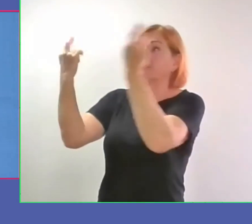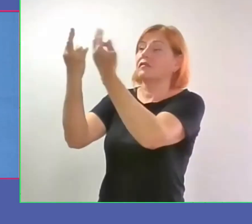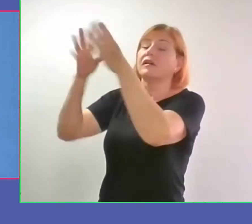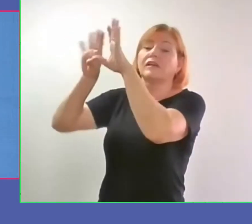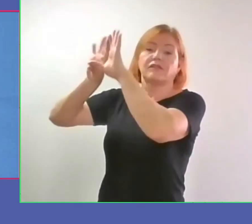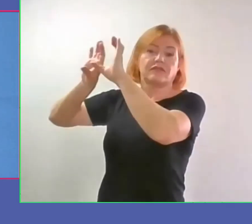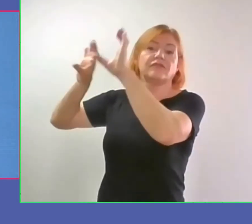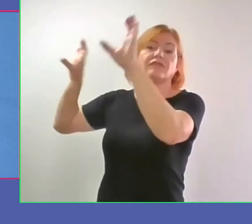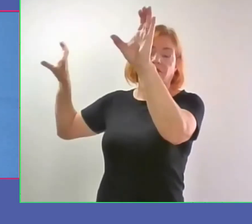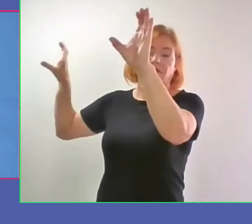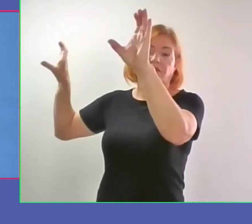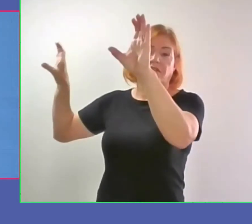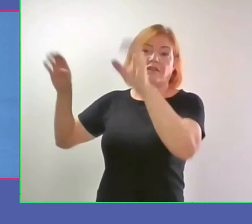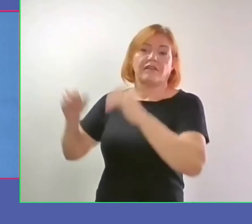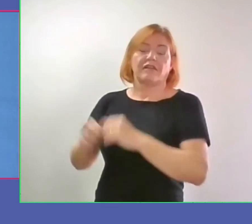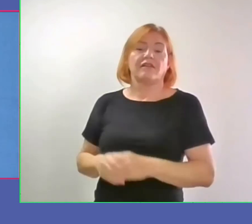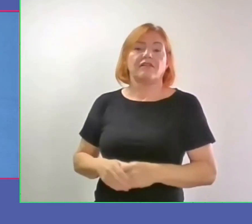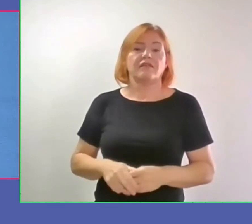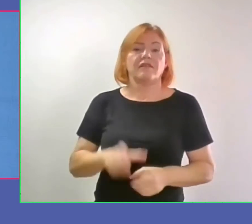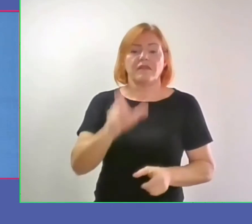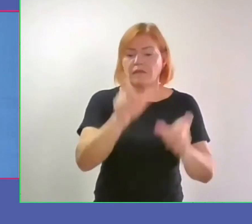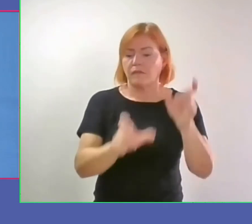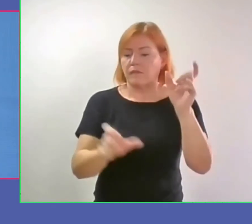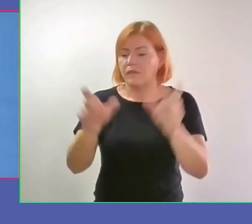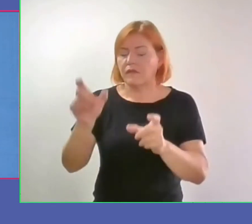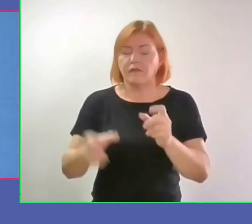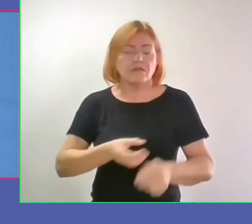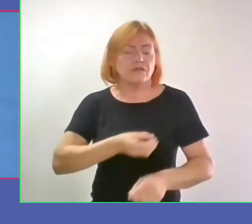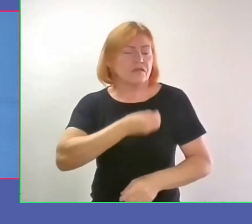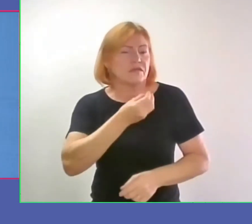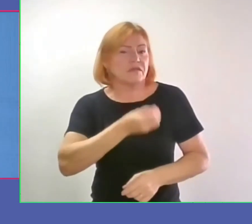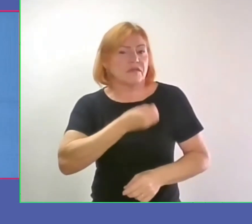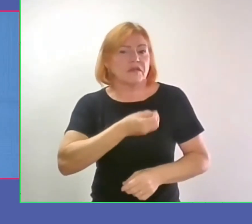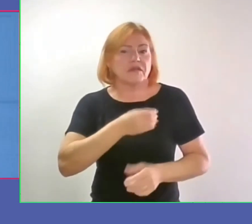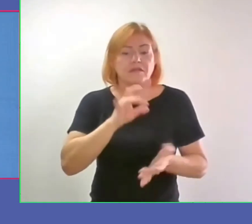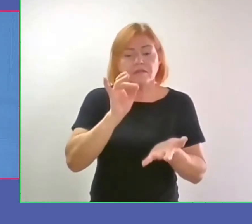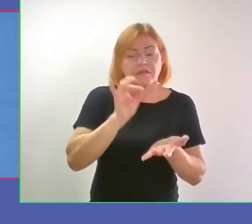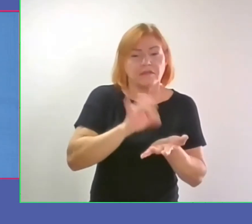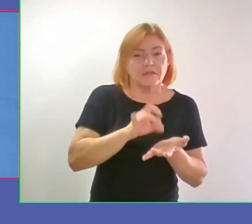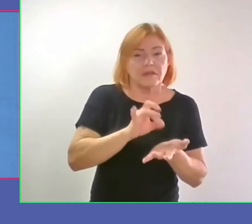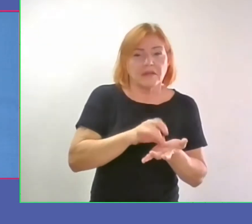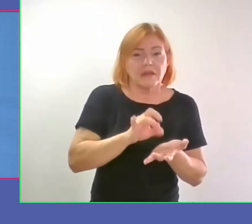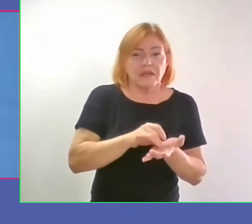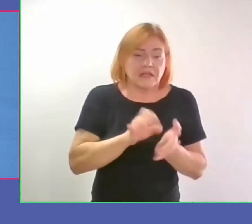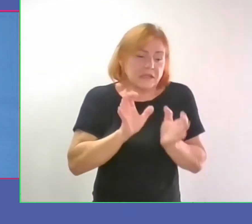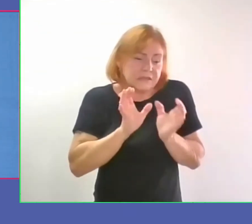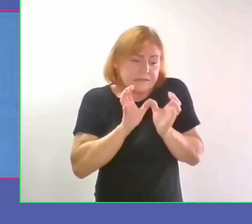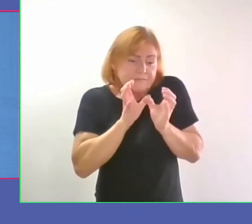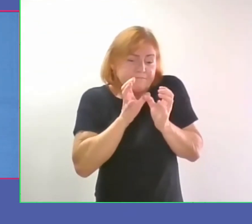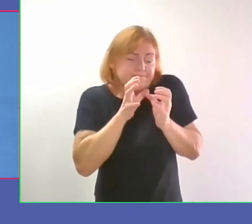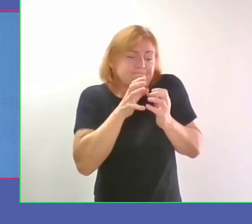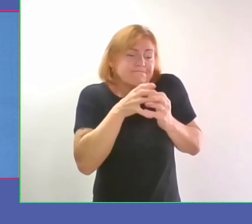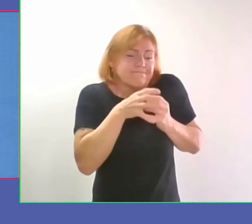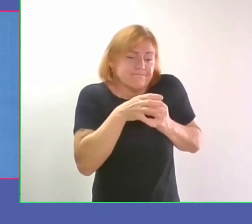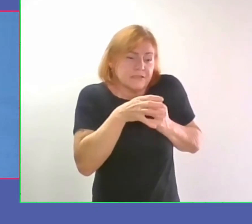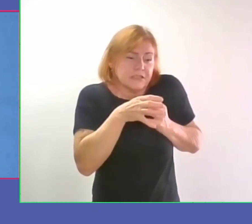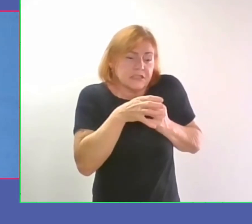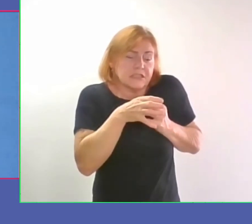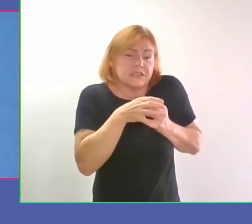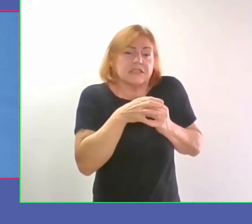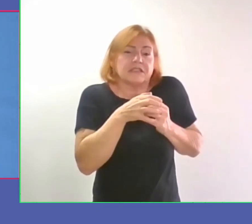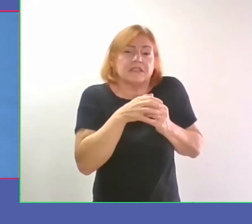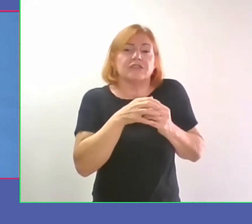céus, ele é restrito por essas condições das 9 bem-aventuranças. E esses que